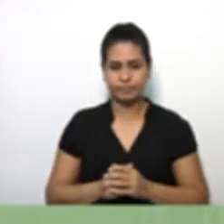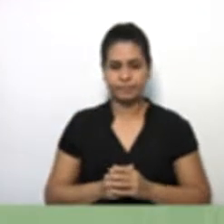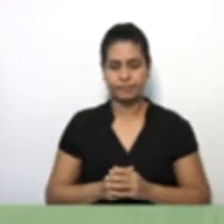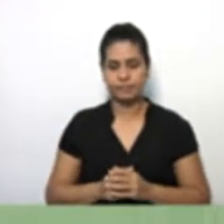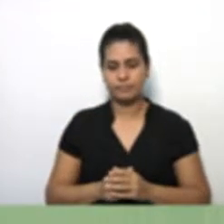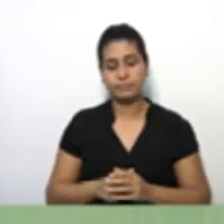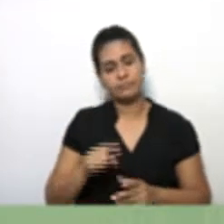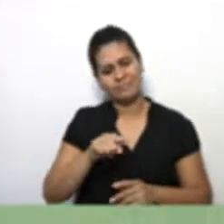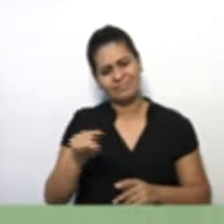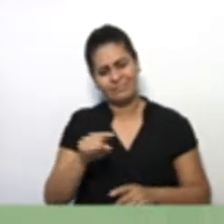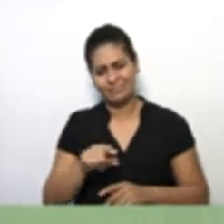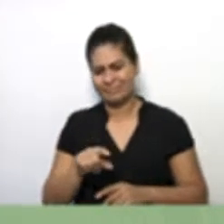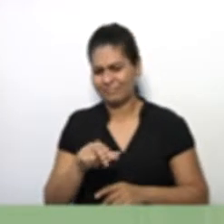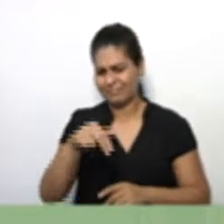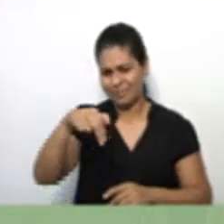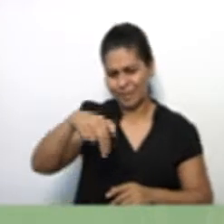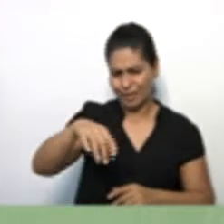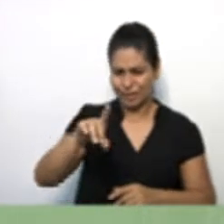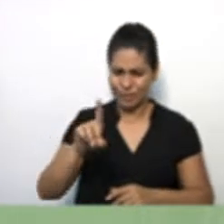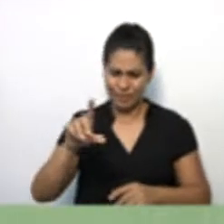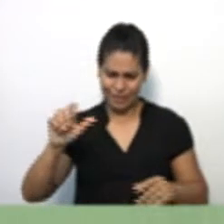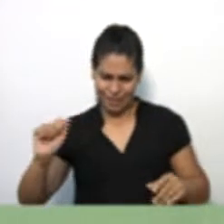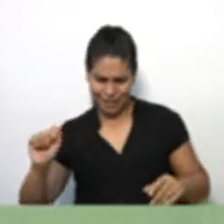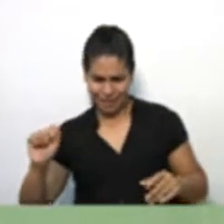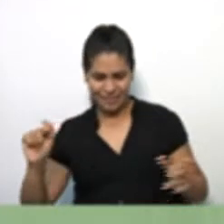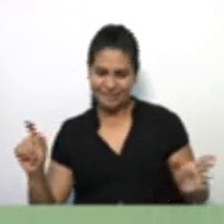das alternativas? Não. Claro que tem a